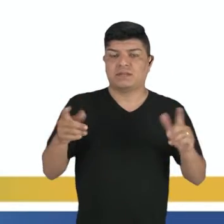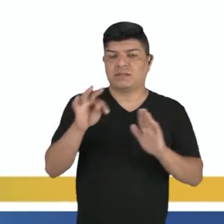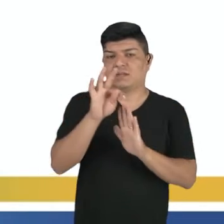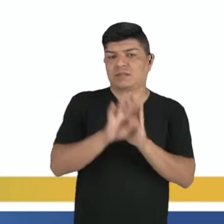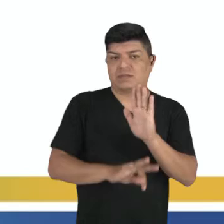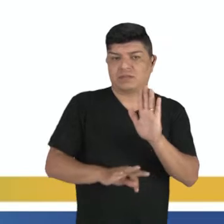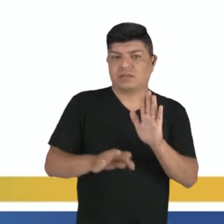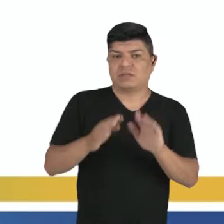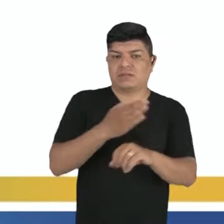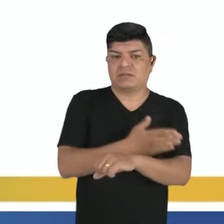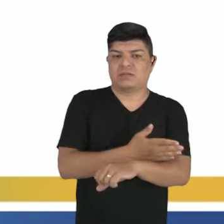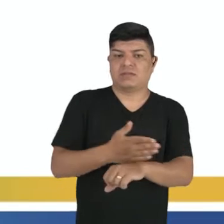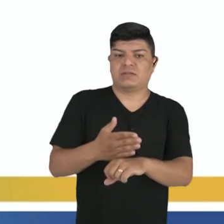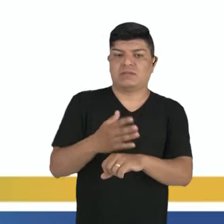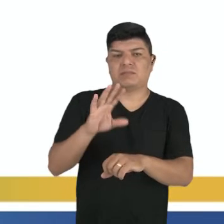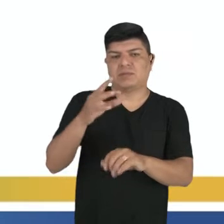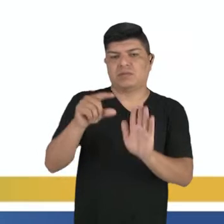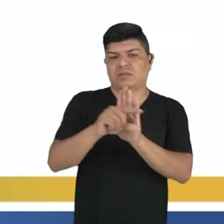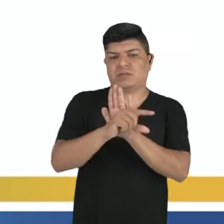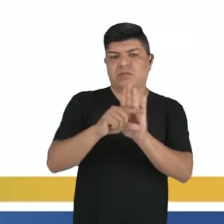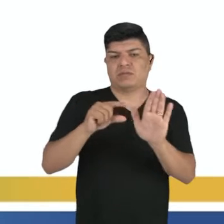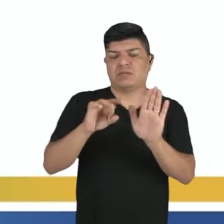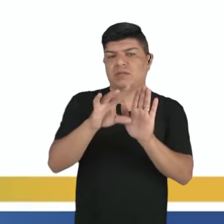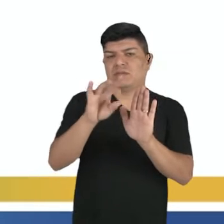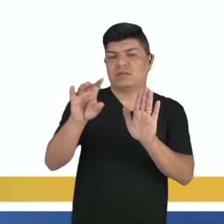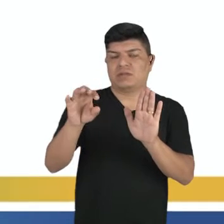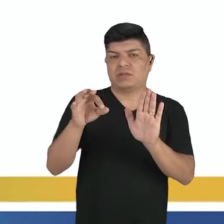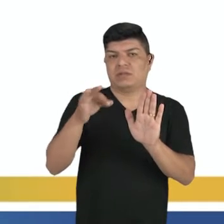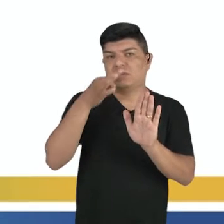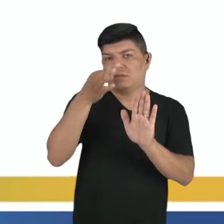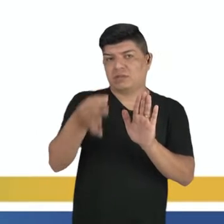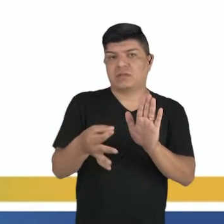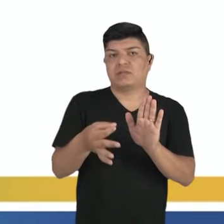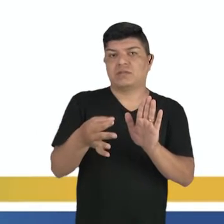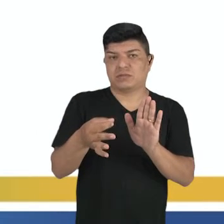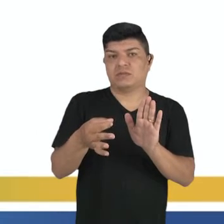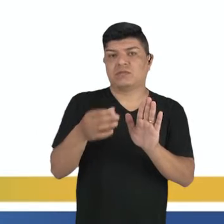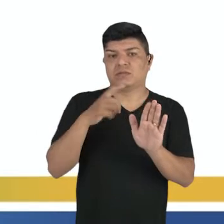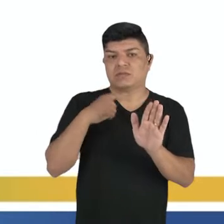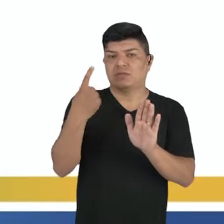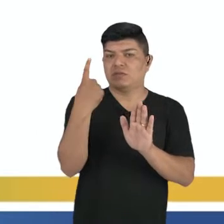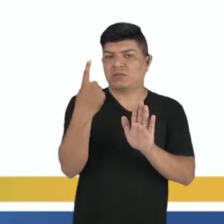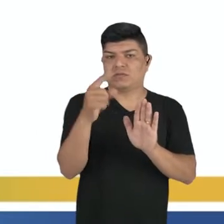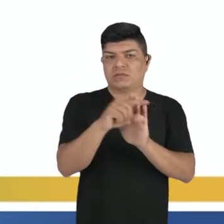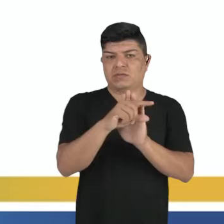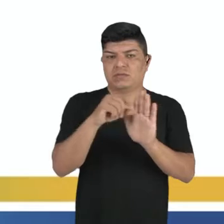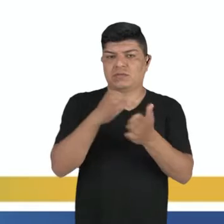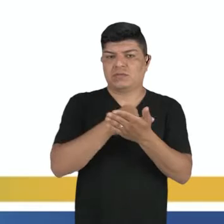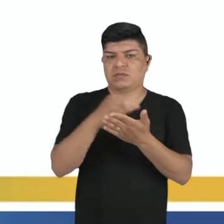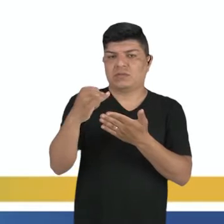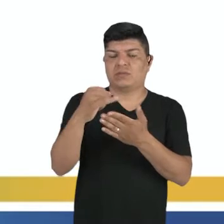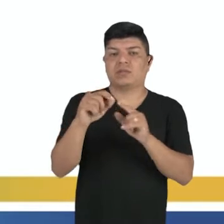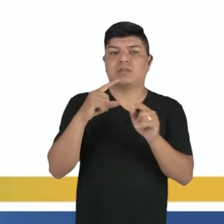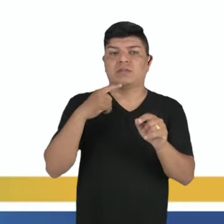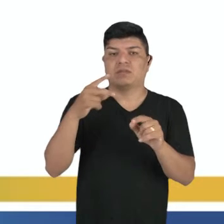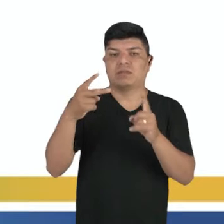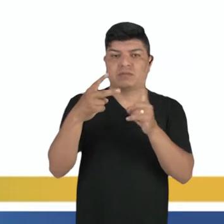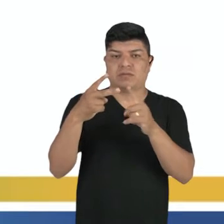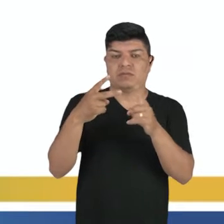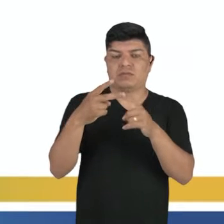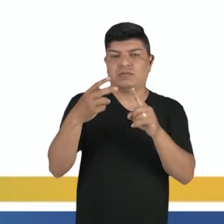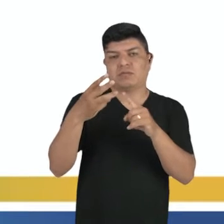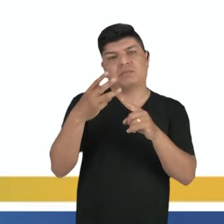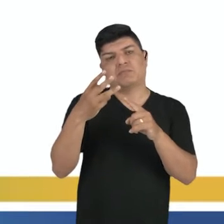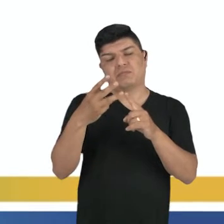texto, costuma-se deixar um parágrafo para cada argumento, ou seja, você gastou um parágrafo na introdução, aí você vai gastar mais